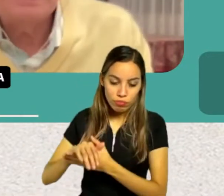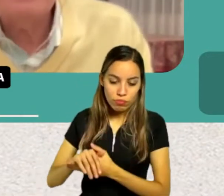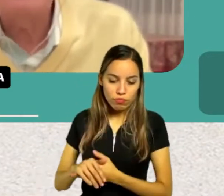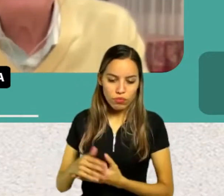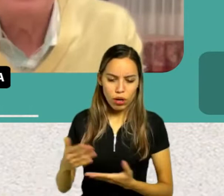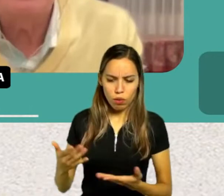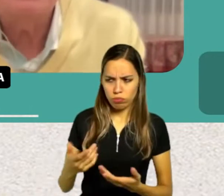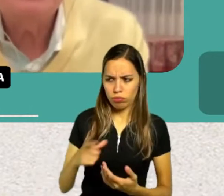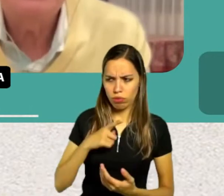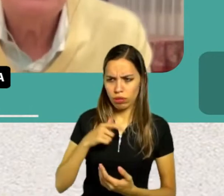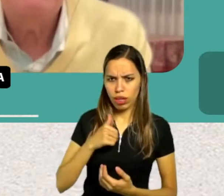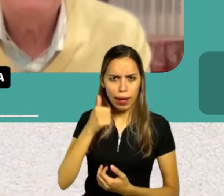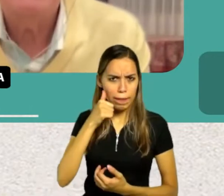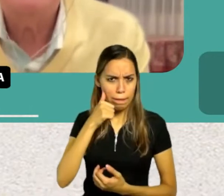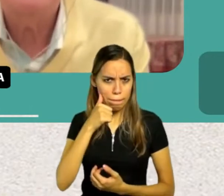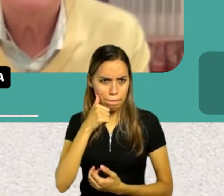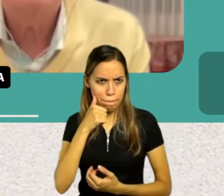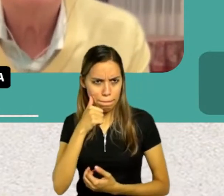2 netas, tenho